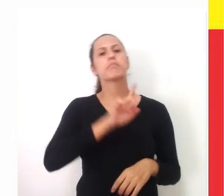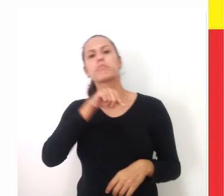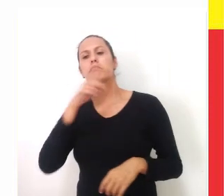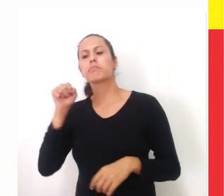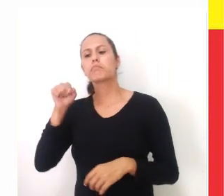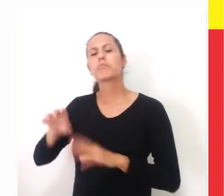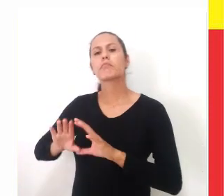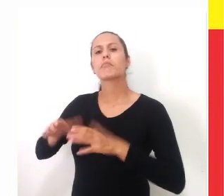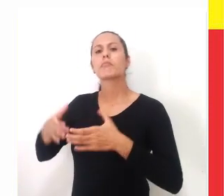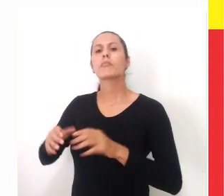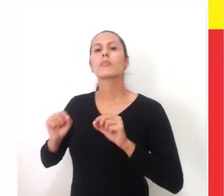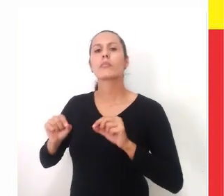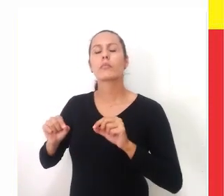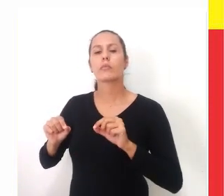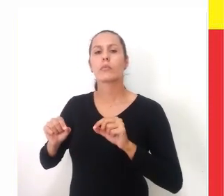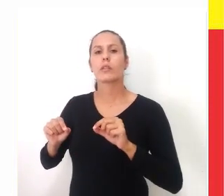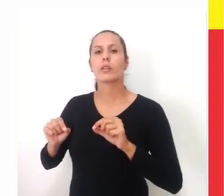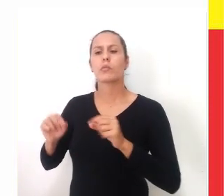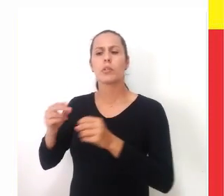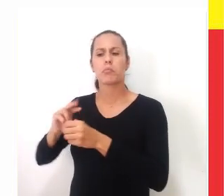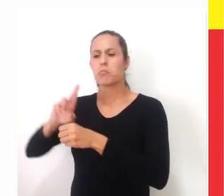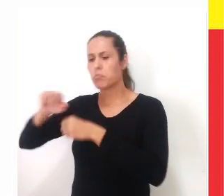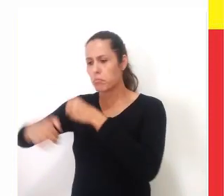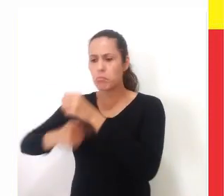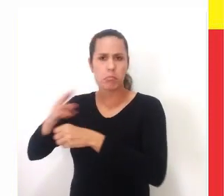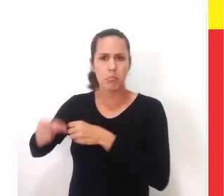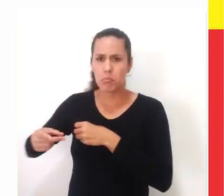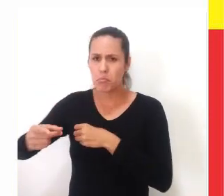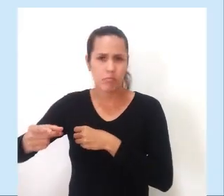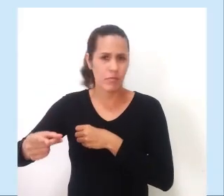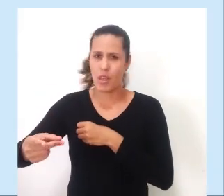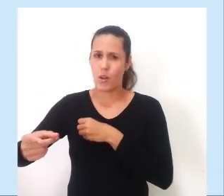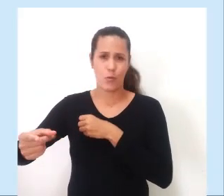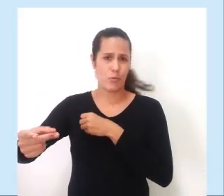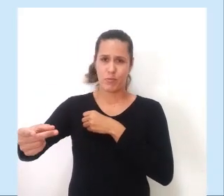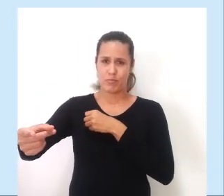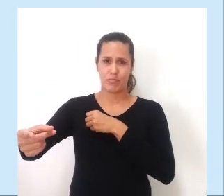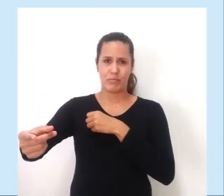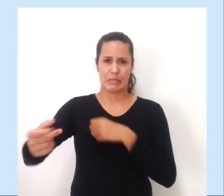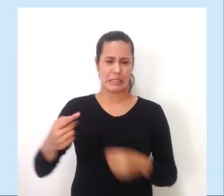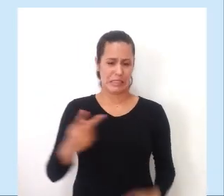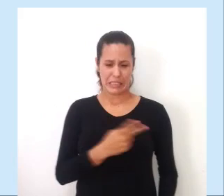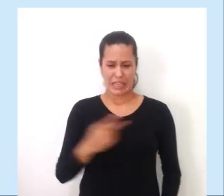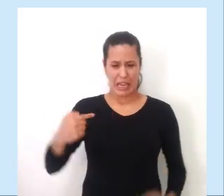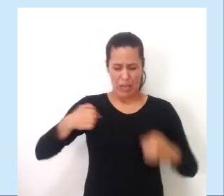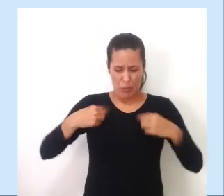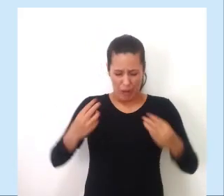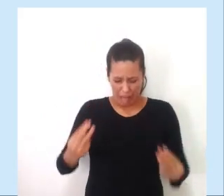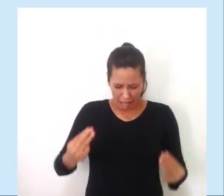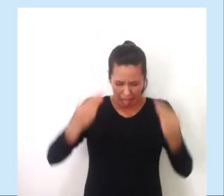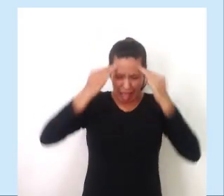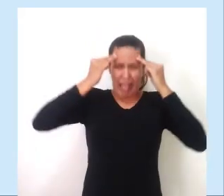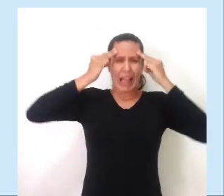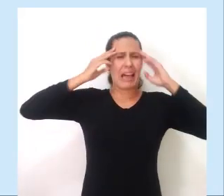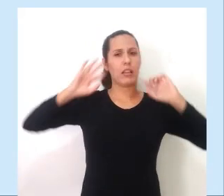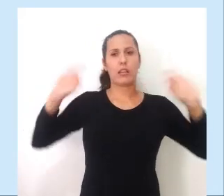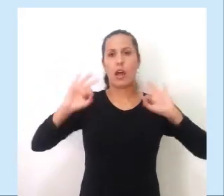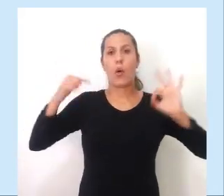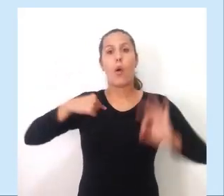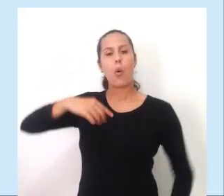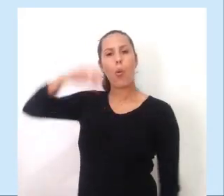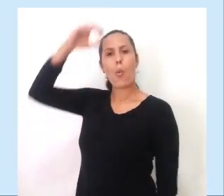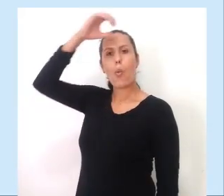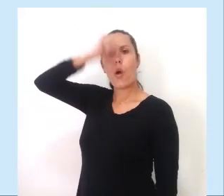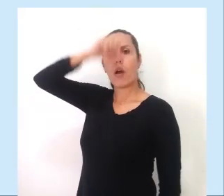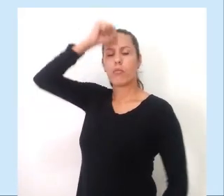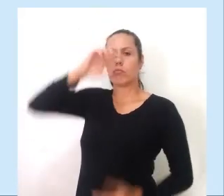uma fonte de energia chamada de não renovável. Eu não decoro ciência, eu